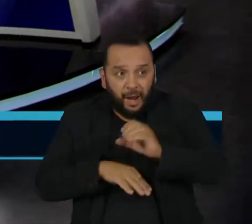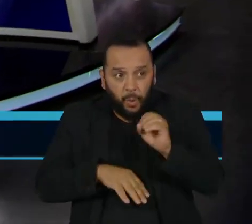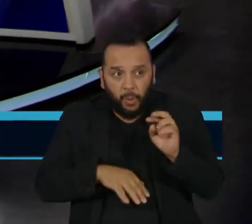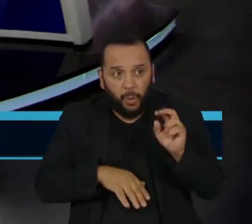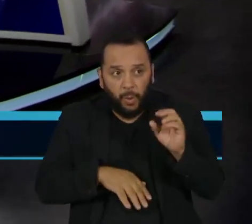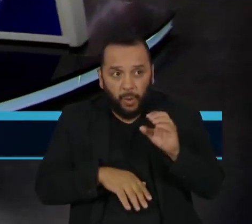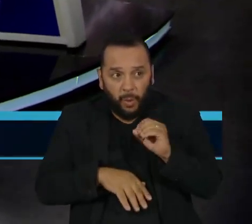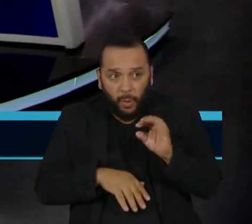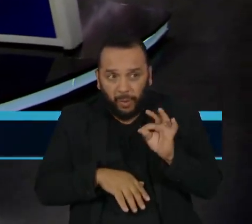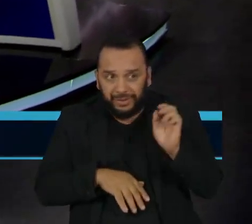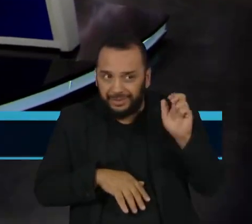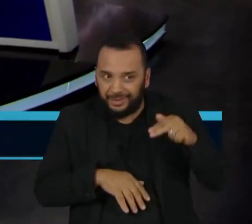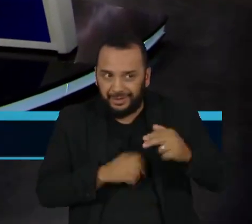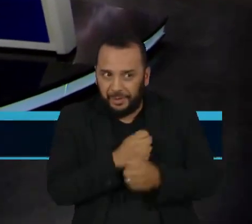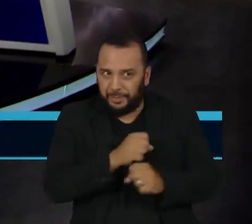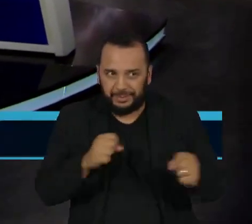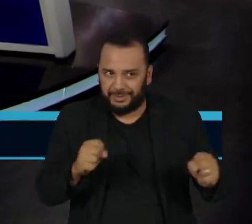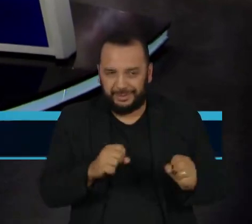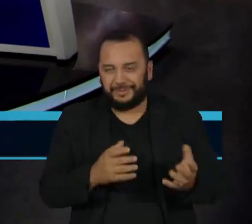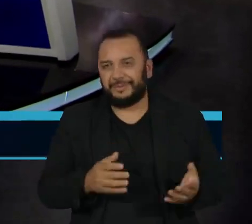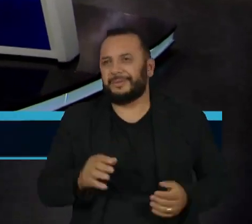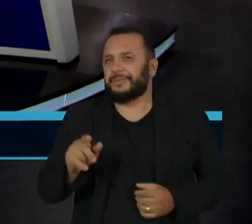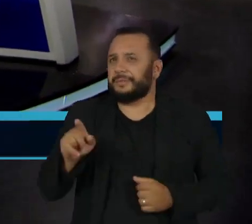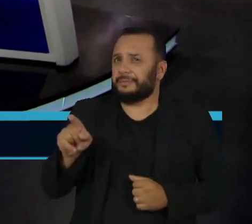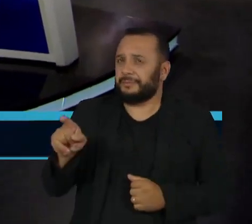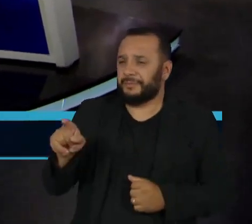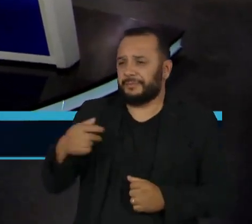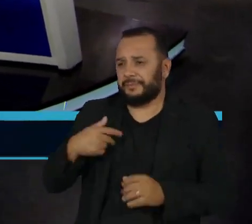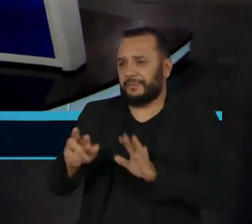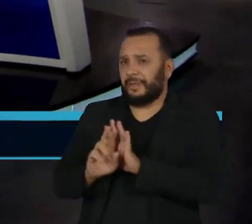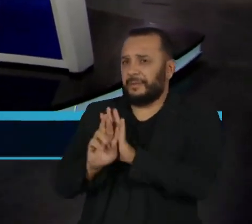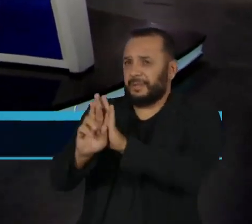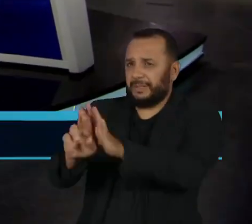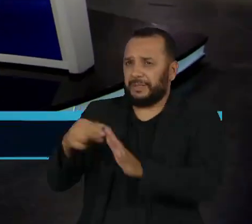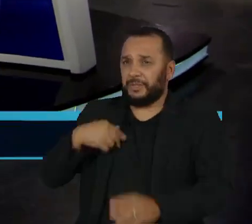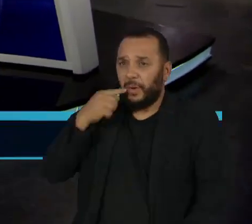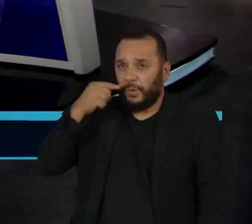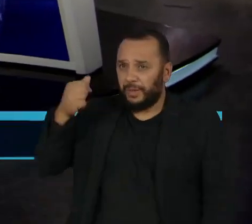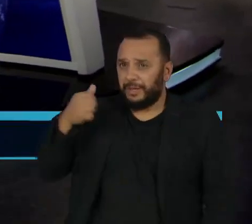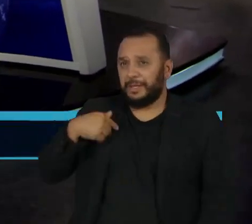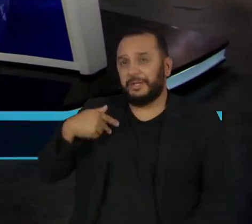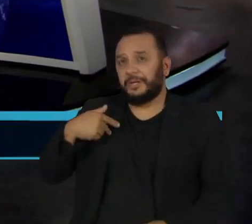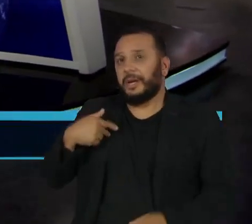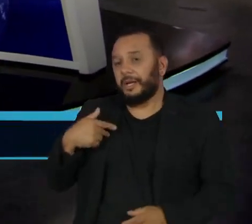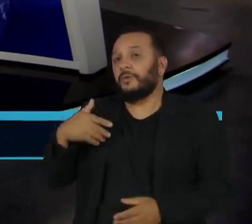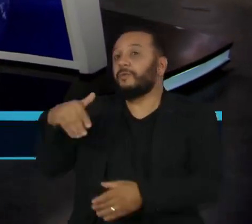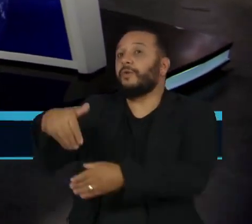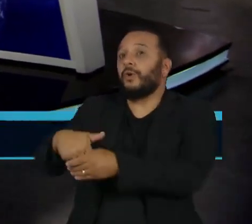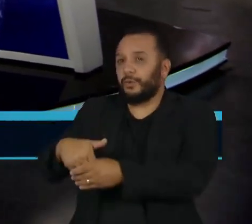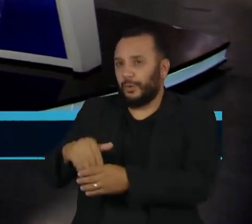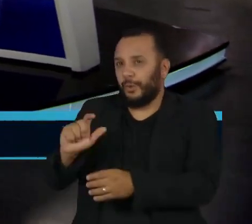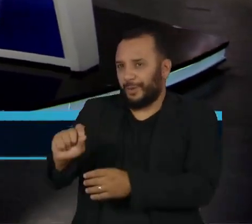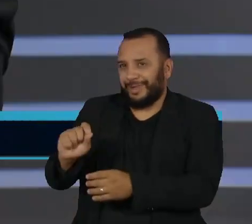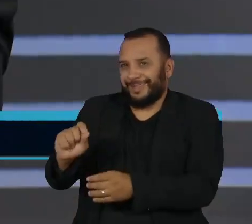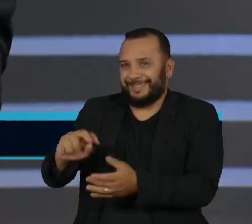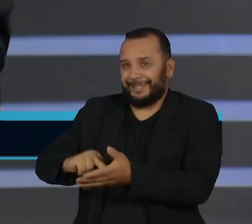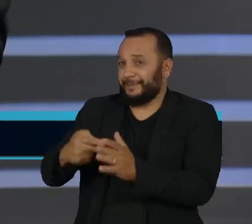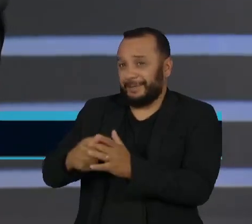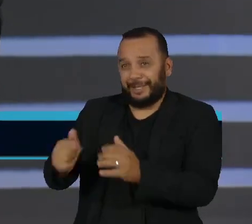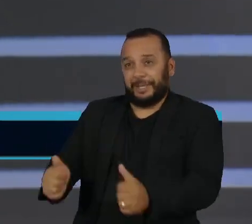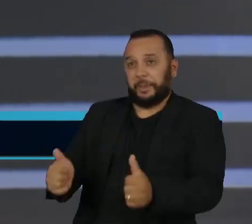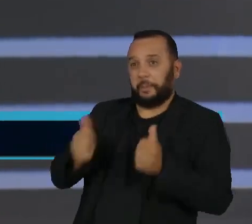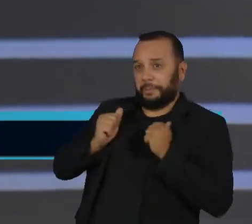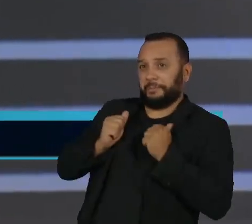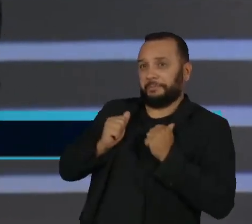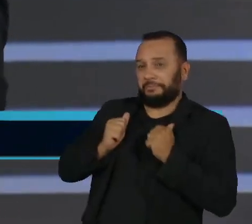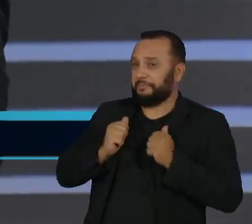curioso, né, Karen, é o modo como o representante da Hungria, ele votou, entre aspas, isto é, não exercendo ali o veto